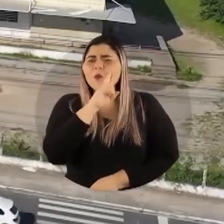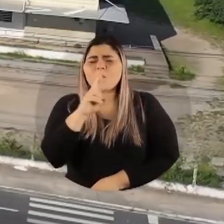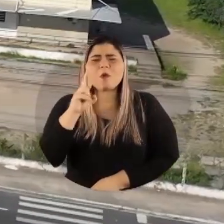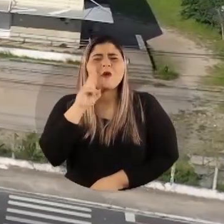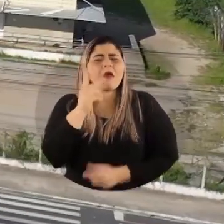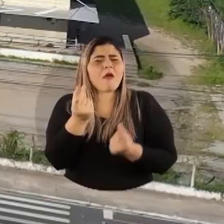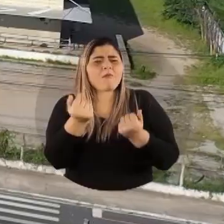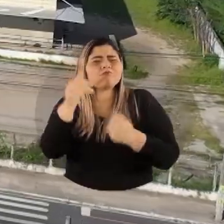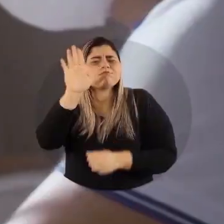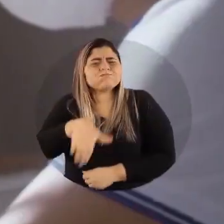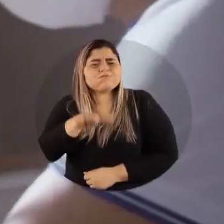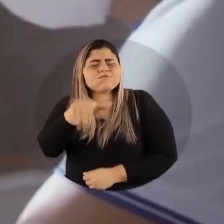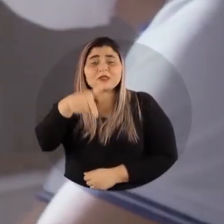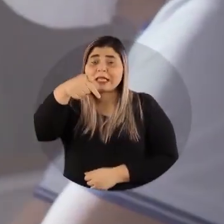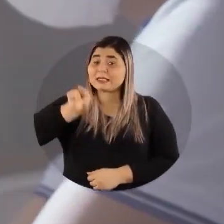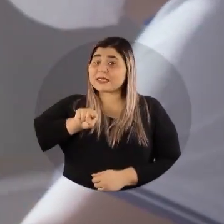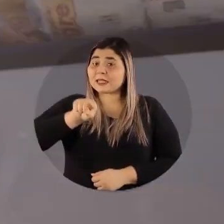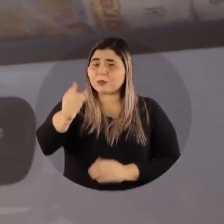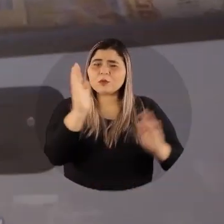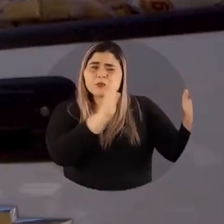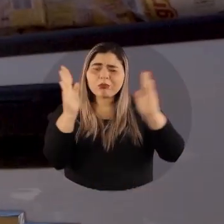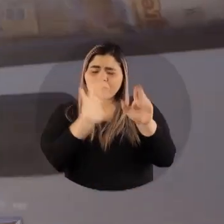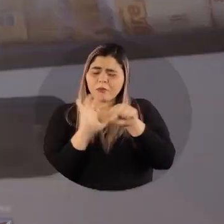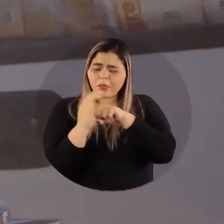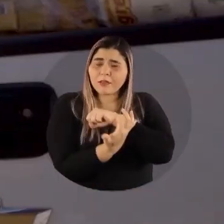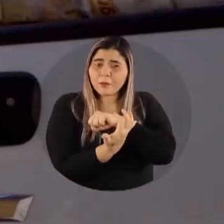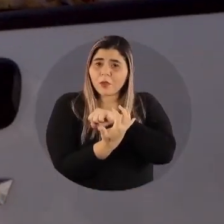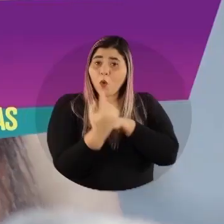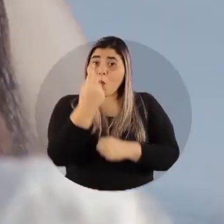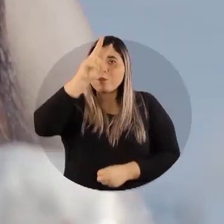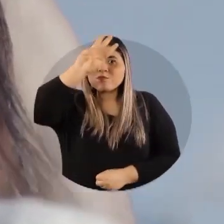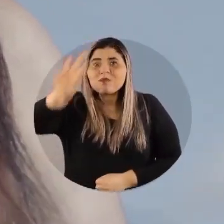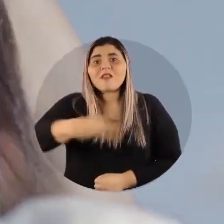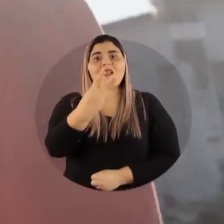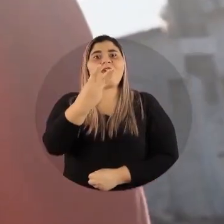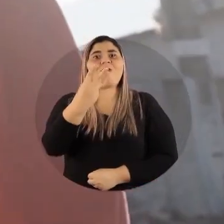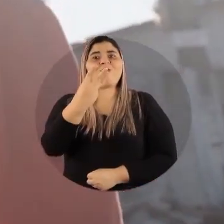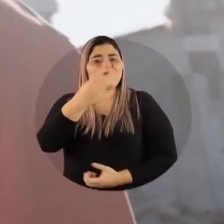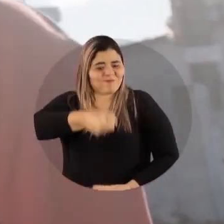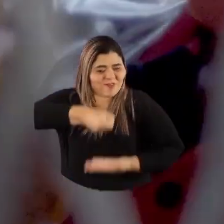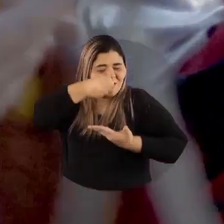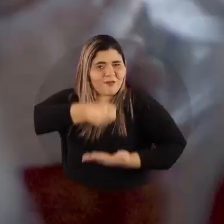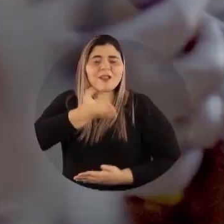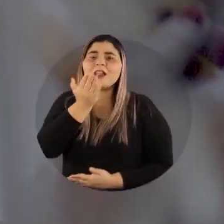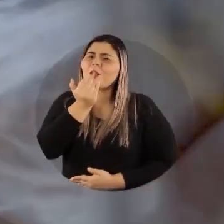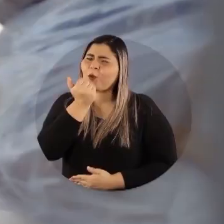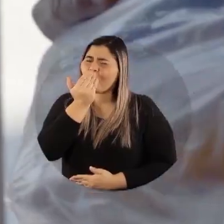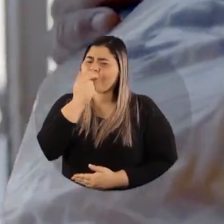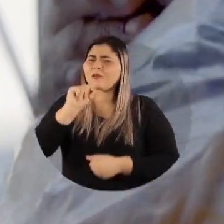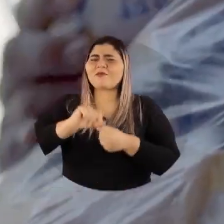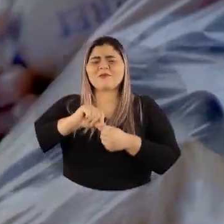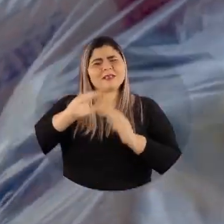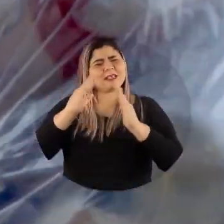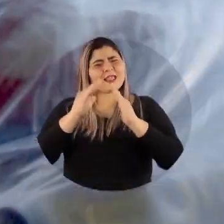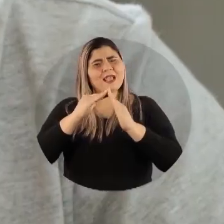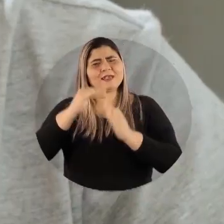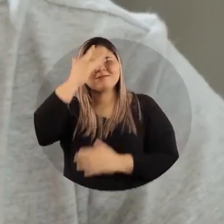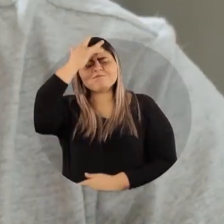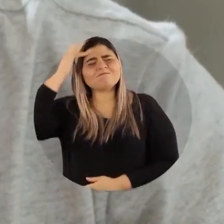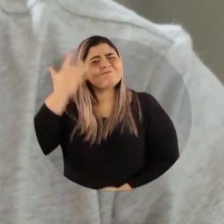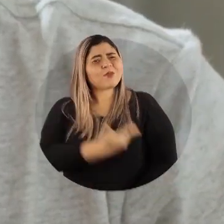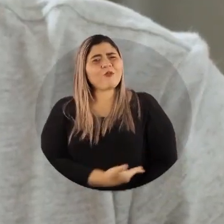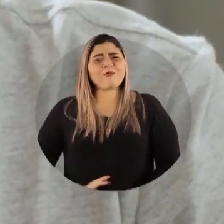os restaurantes populares, 7 mil. Só na pandemia foram distribuídas 1 milhão e 300 mil cestas básicas.